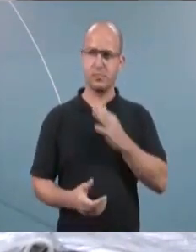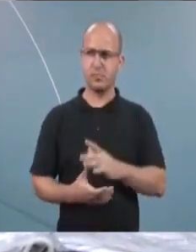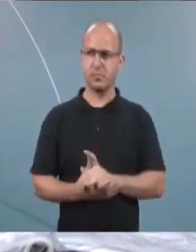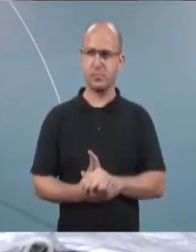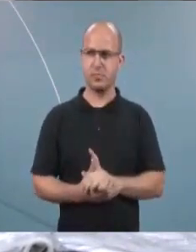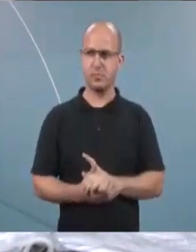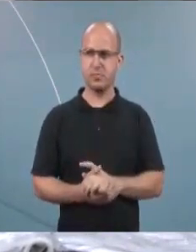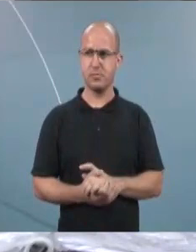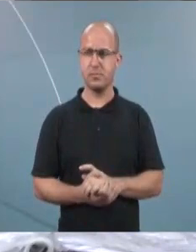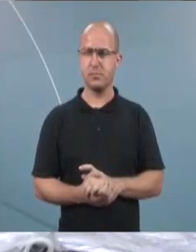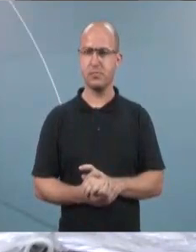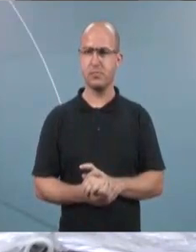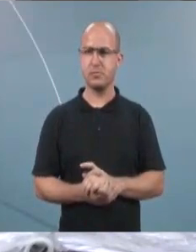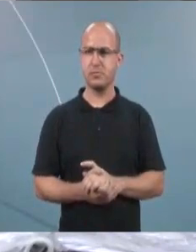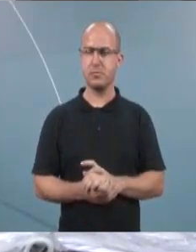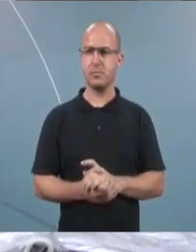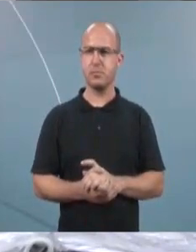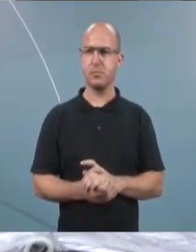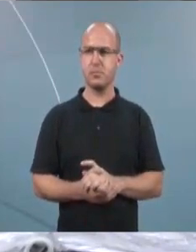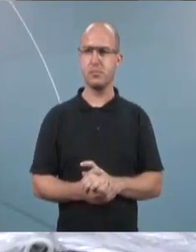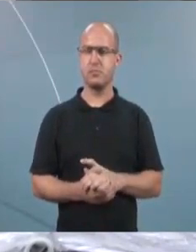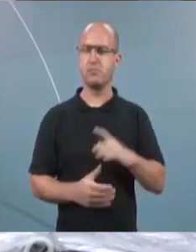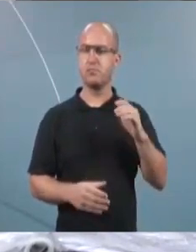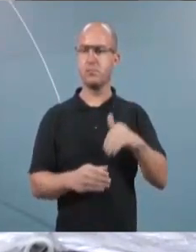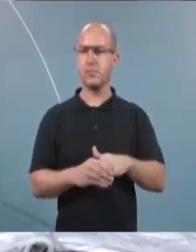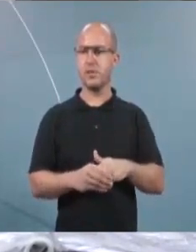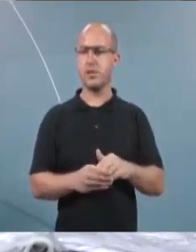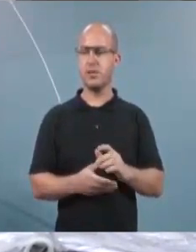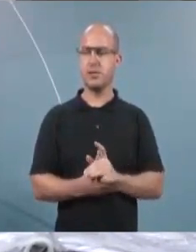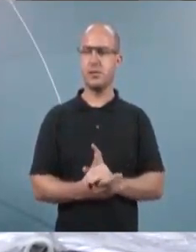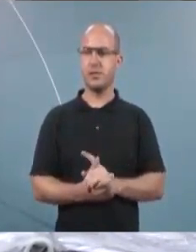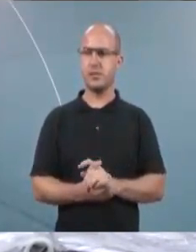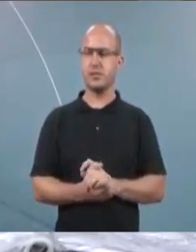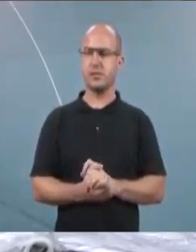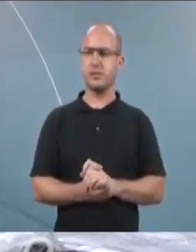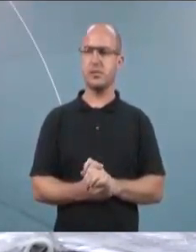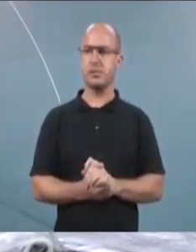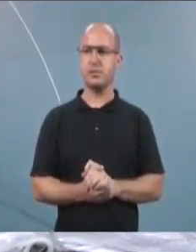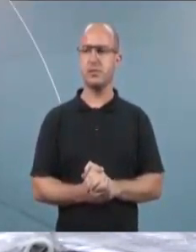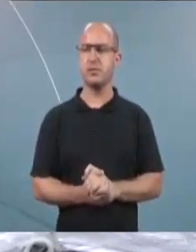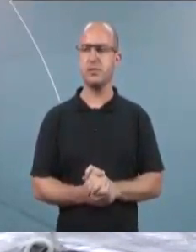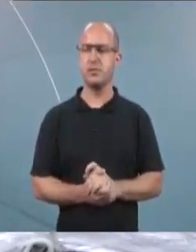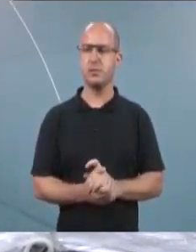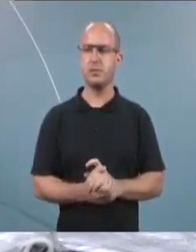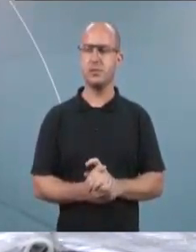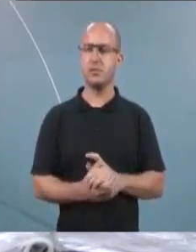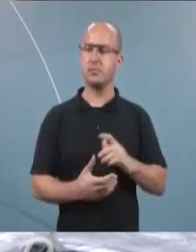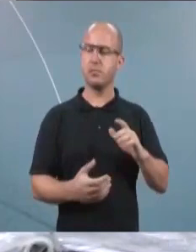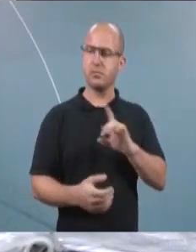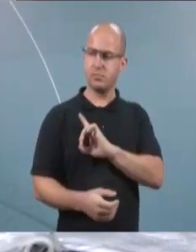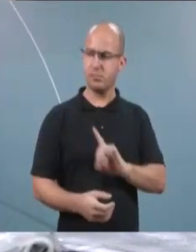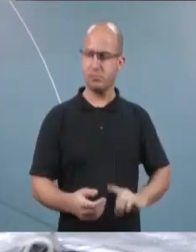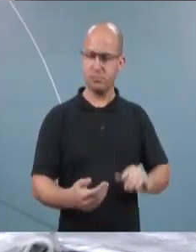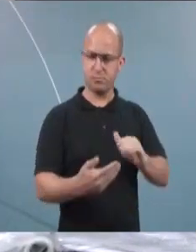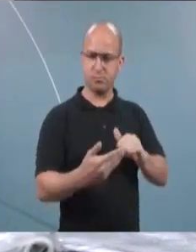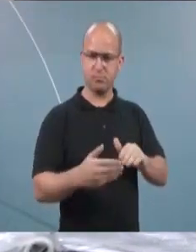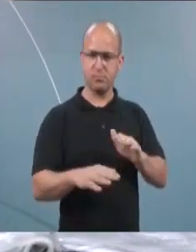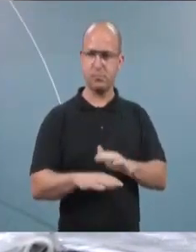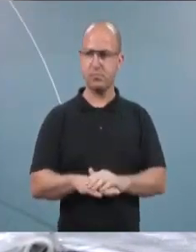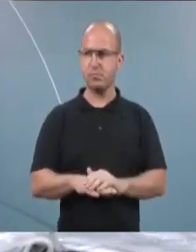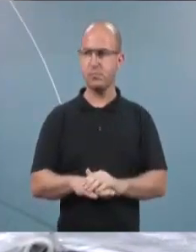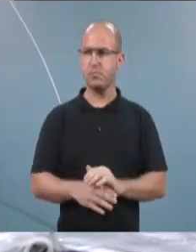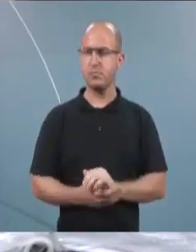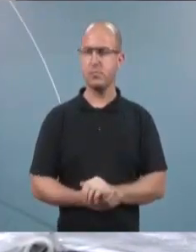também Vossa Excelência em votação em votação aqueles que concordam permaneça